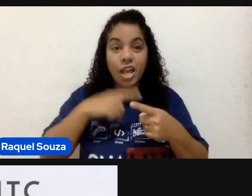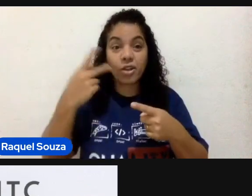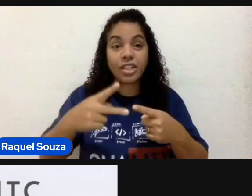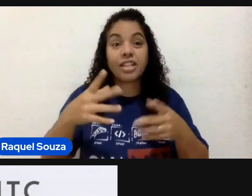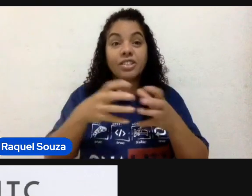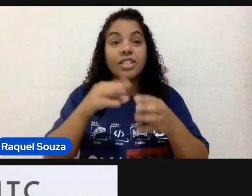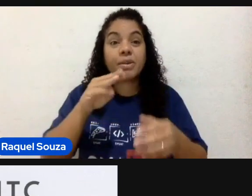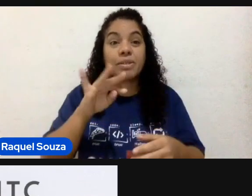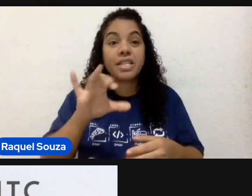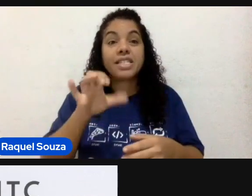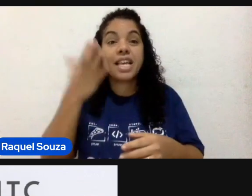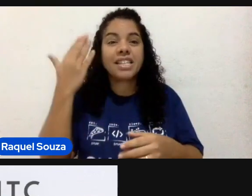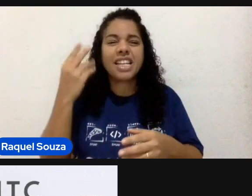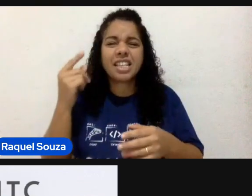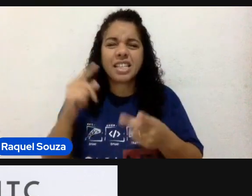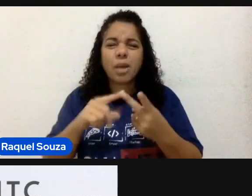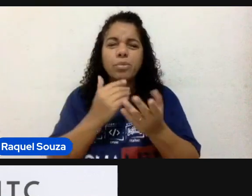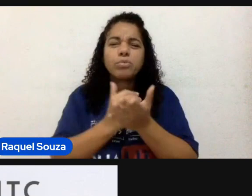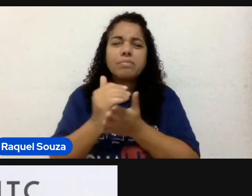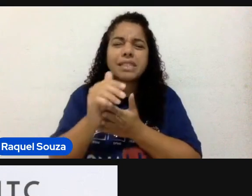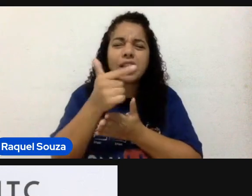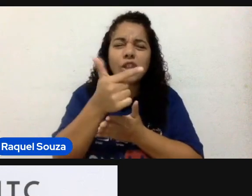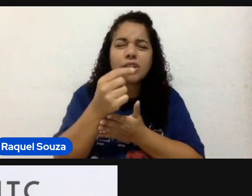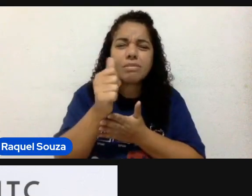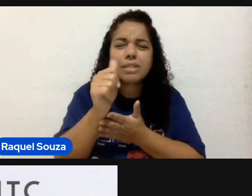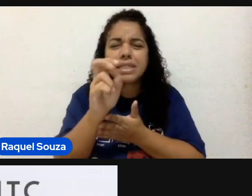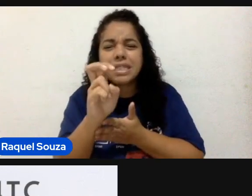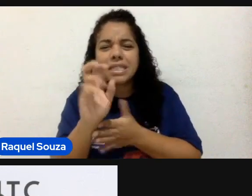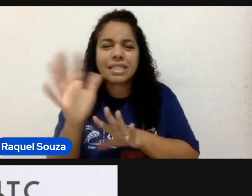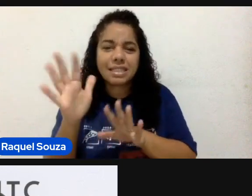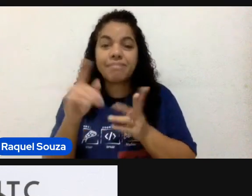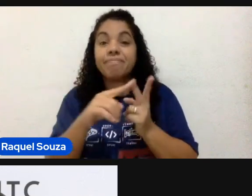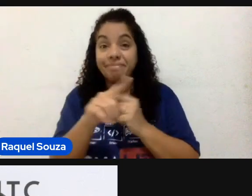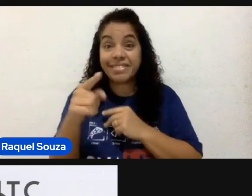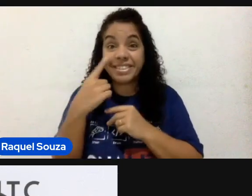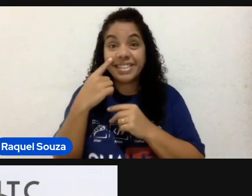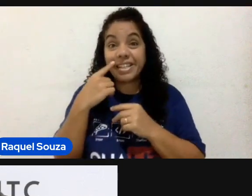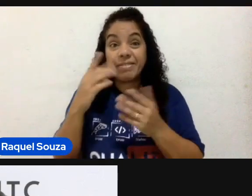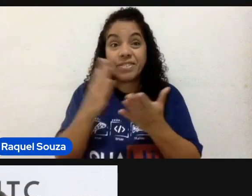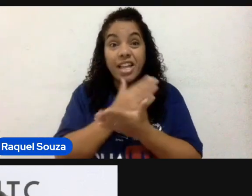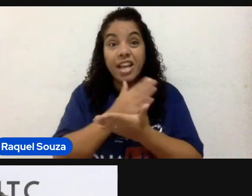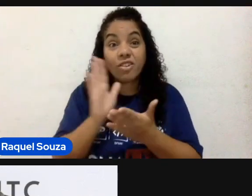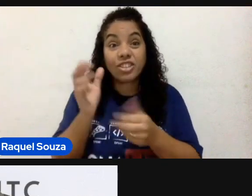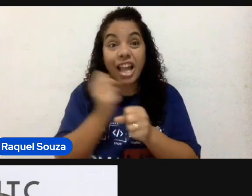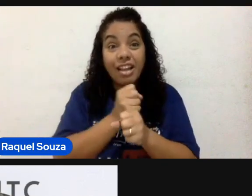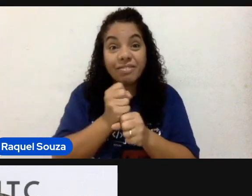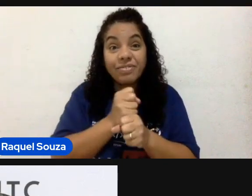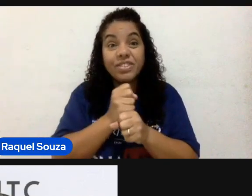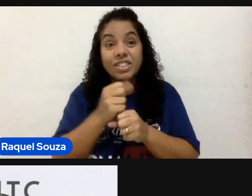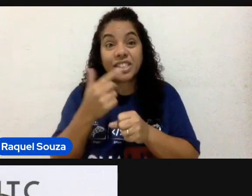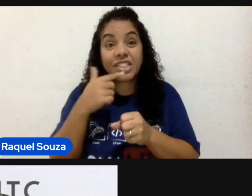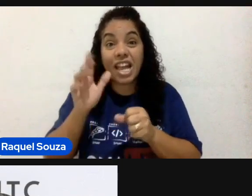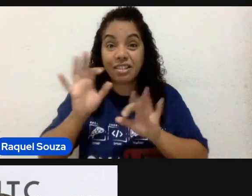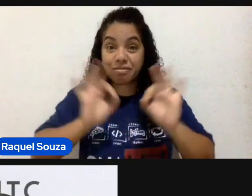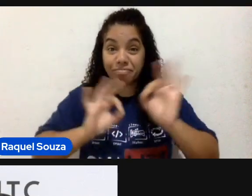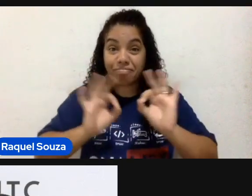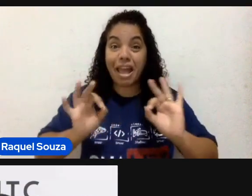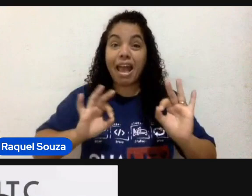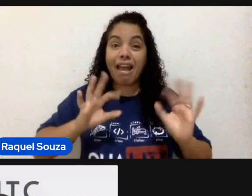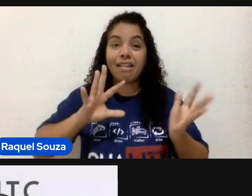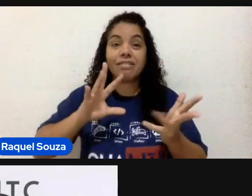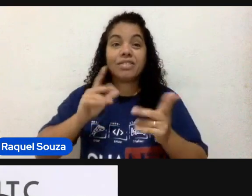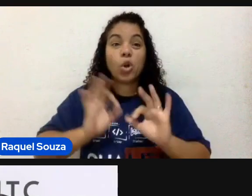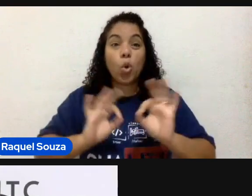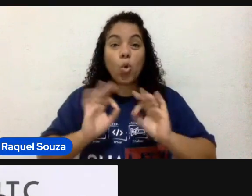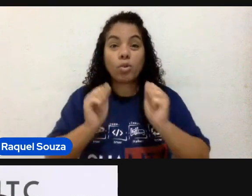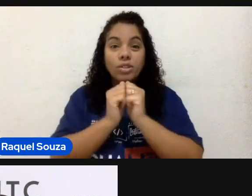desde o comecinho ali de 2015. Hoje, há alguns anos, já um pouco mais que na organização. Hoje, junto